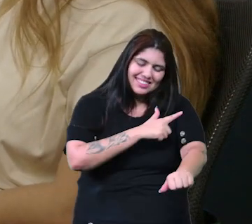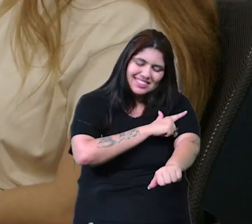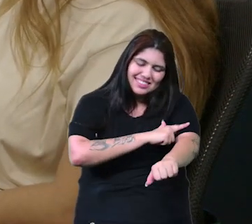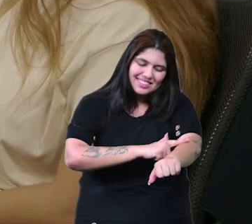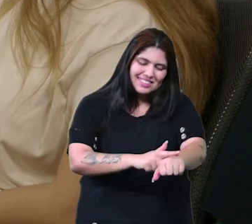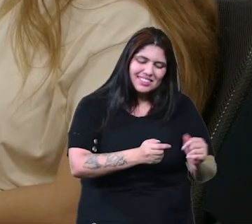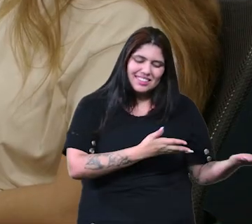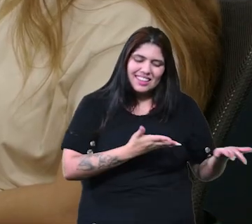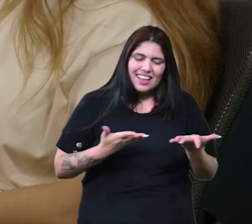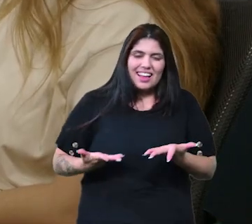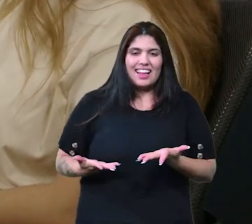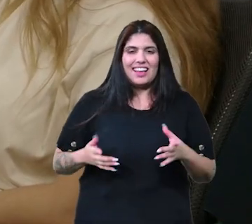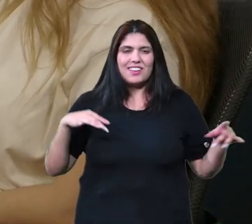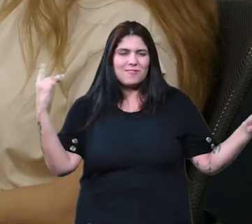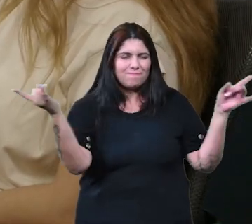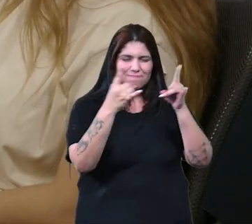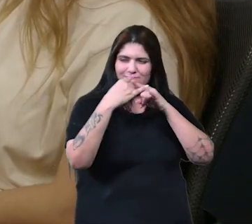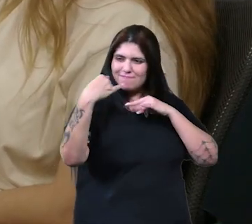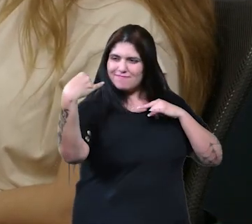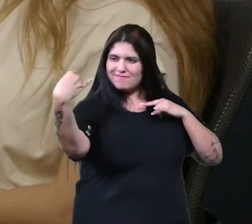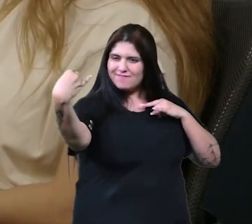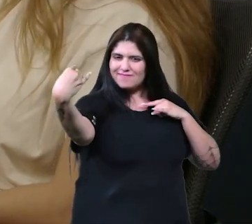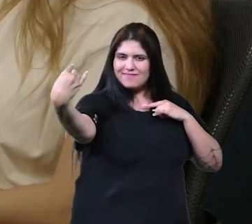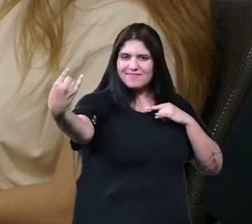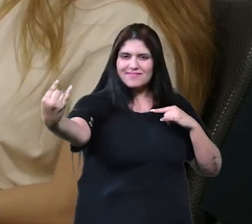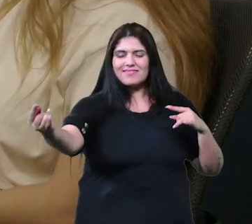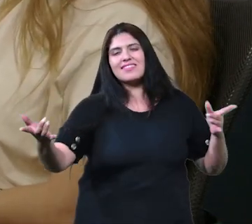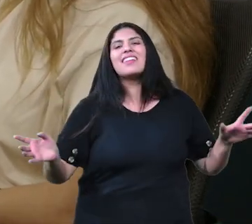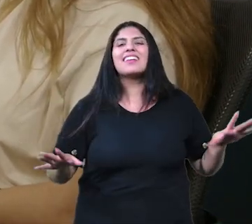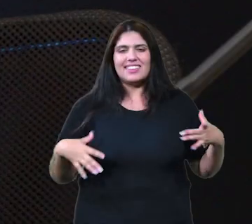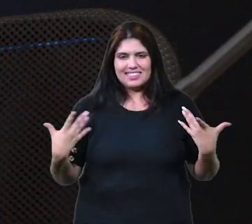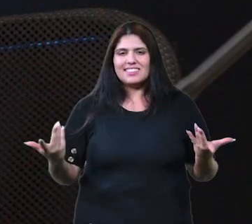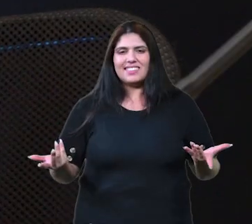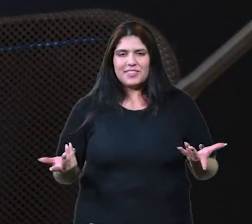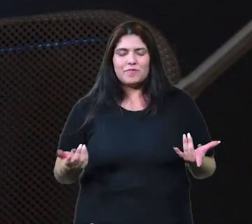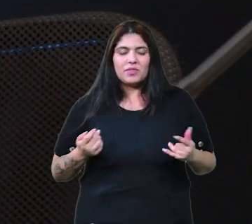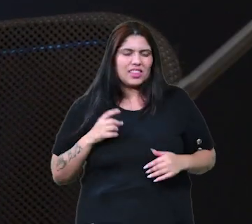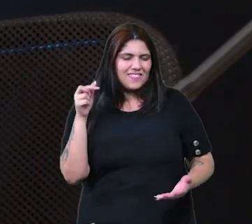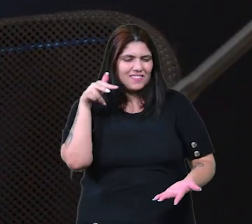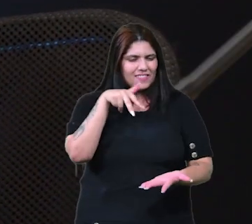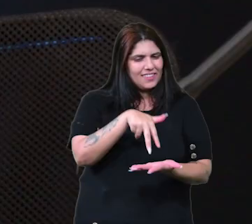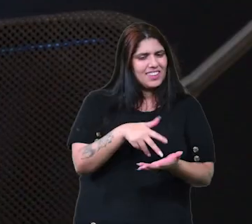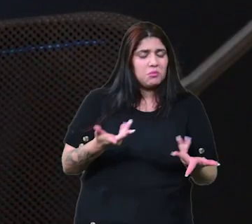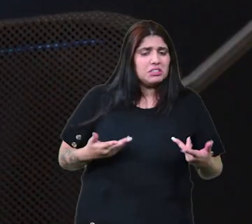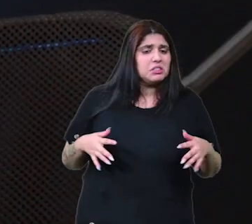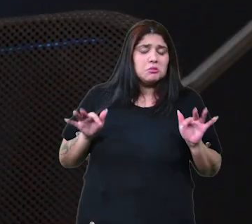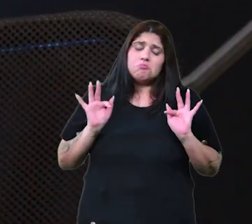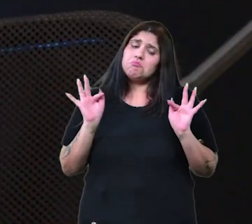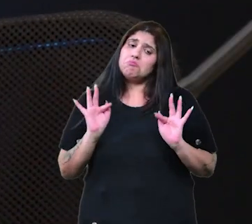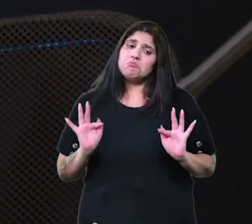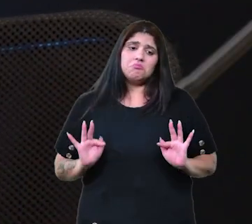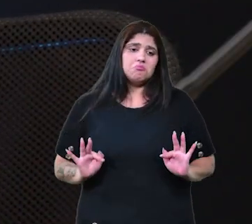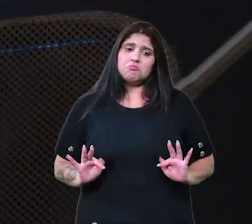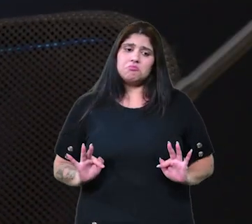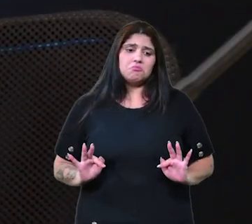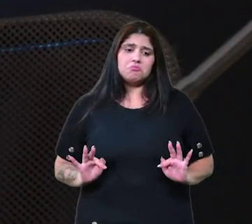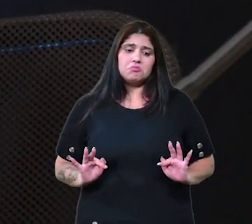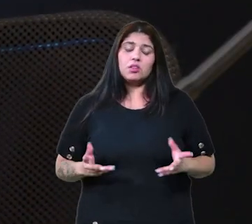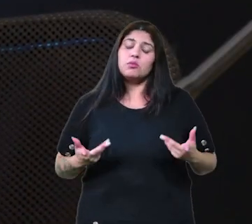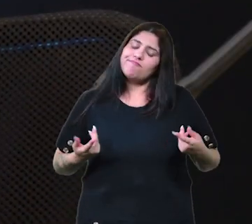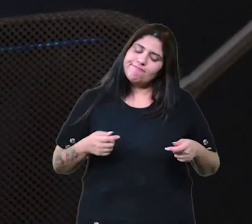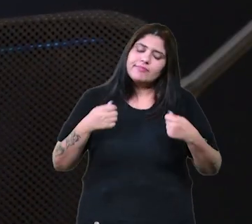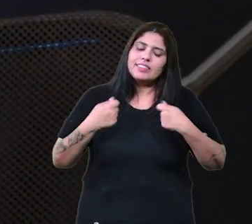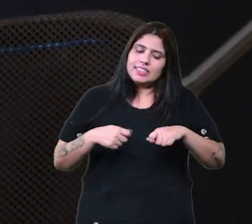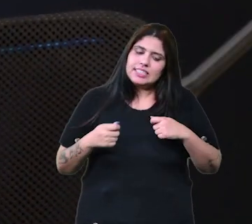associada a encantamento, né? Então, se a gente está ali, mas não está feliz, a gente precisa realmente refazer a rota, repensar